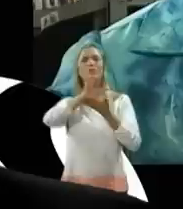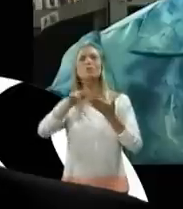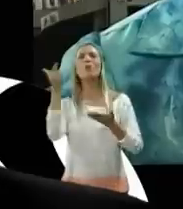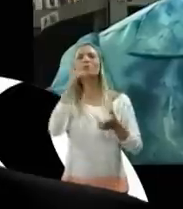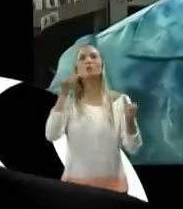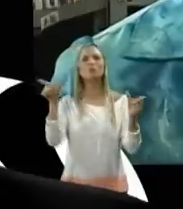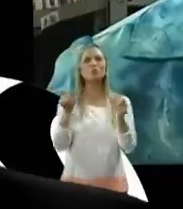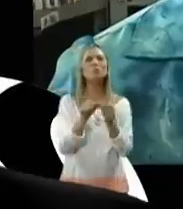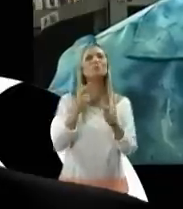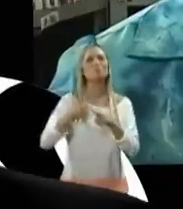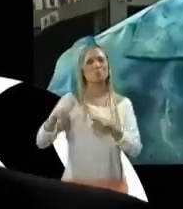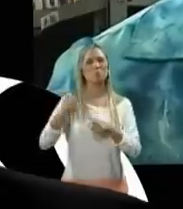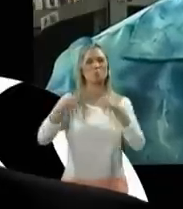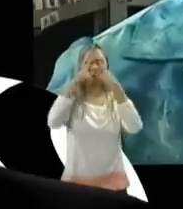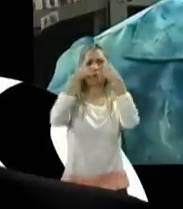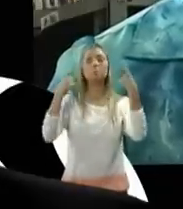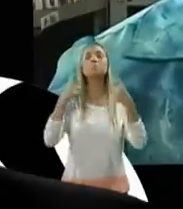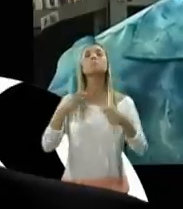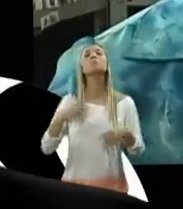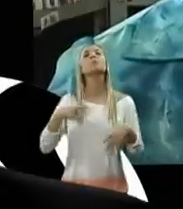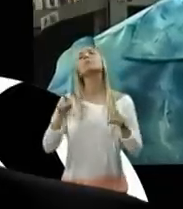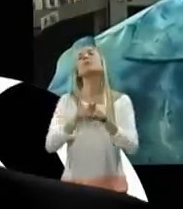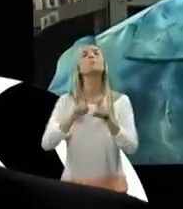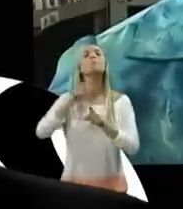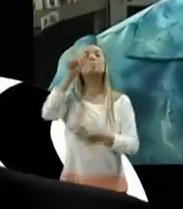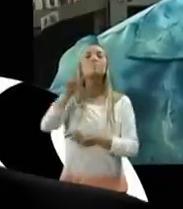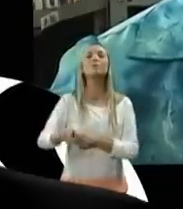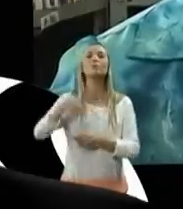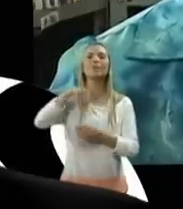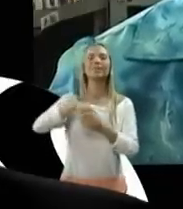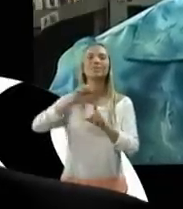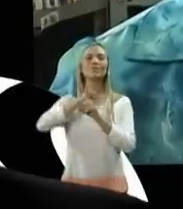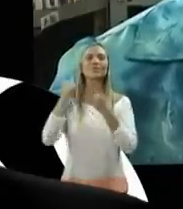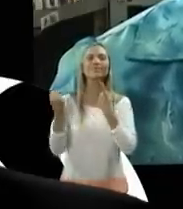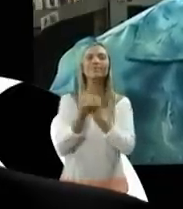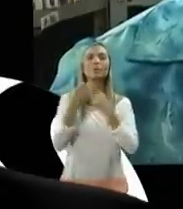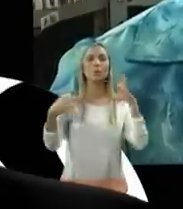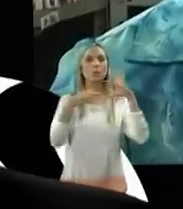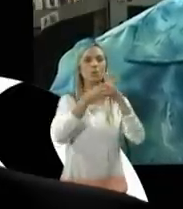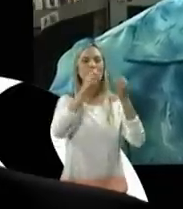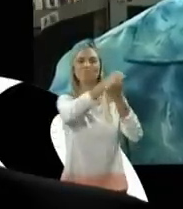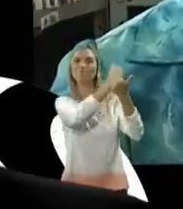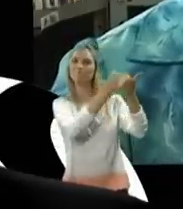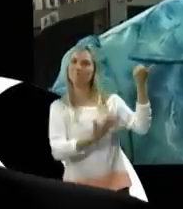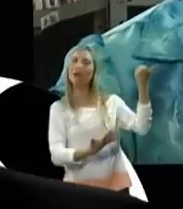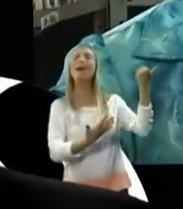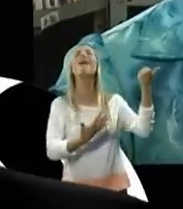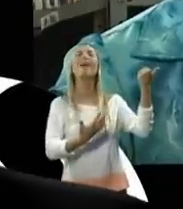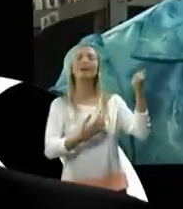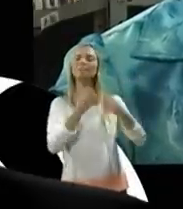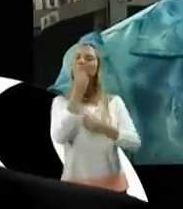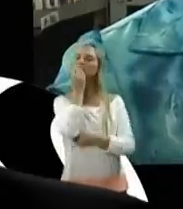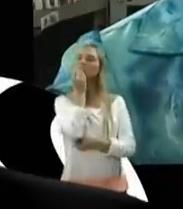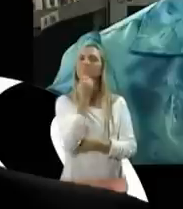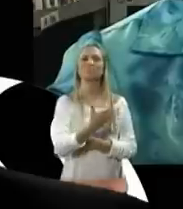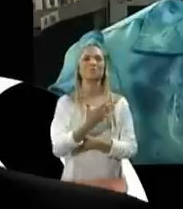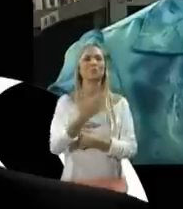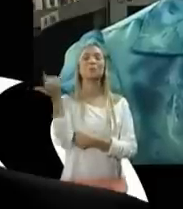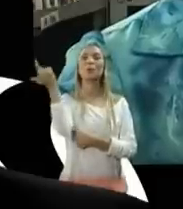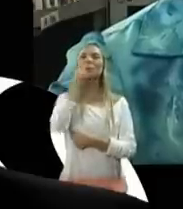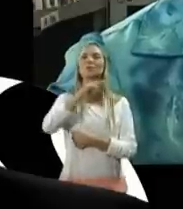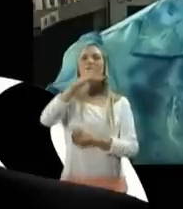redução. Então a permanência, a presença de atores sociais vinculados ao Estado é importante para esse reconhecimento